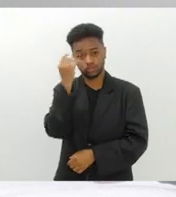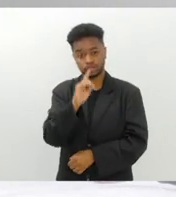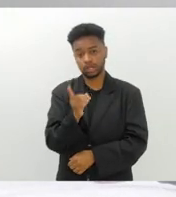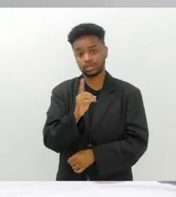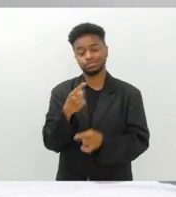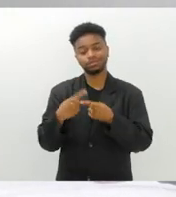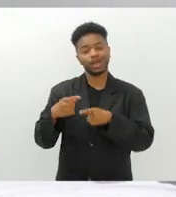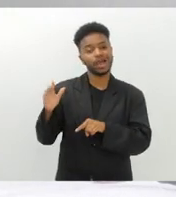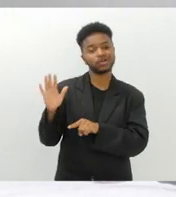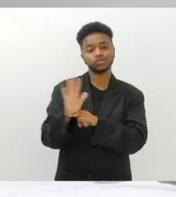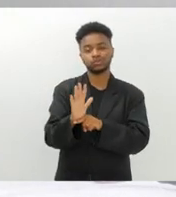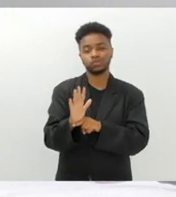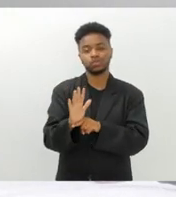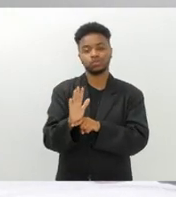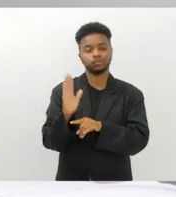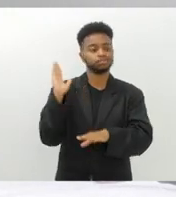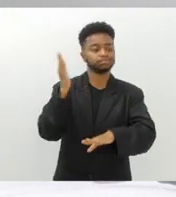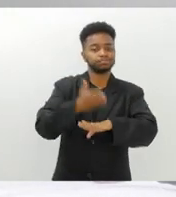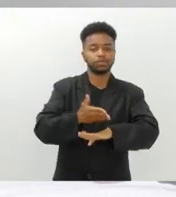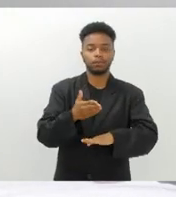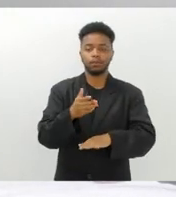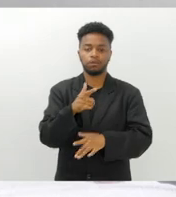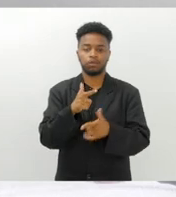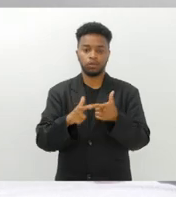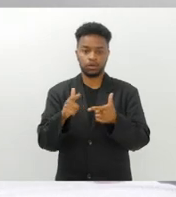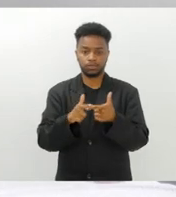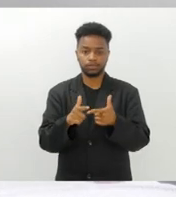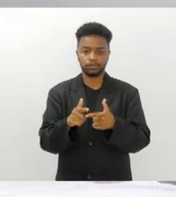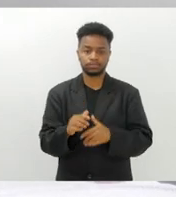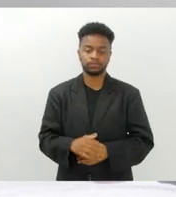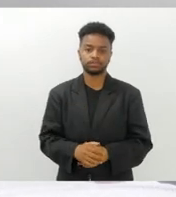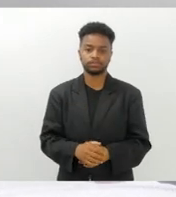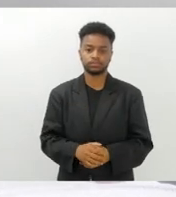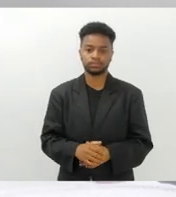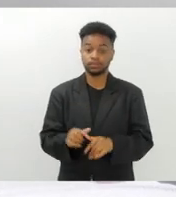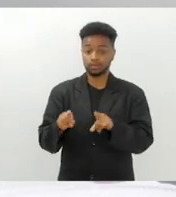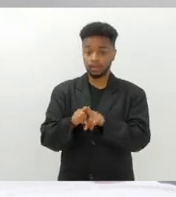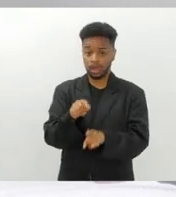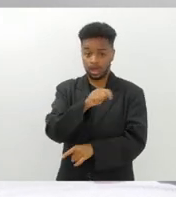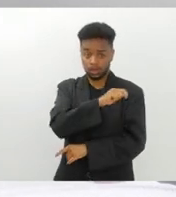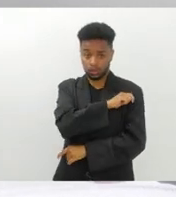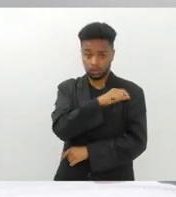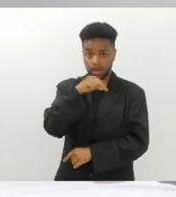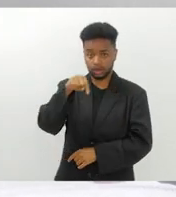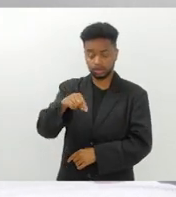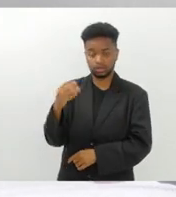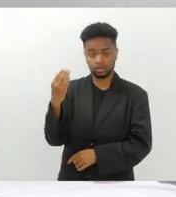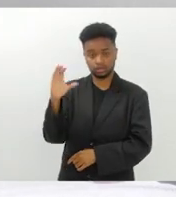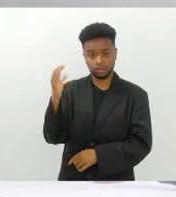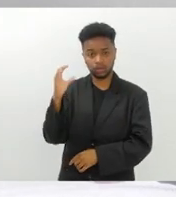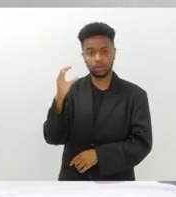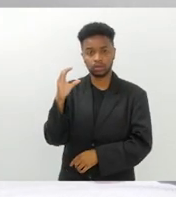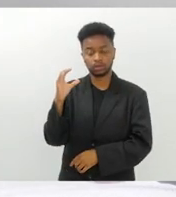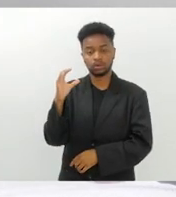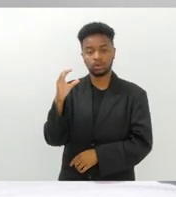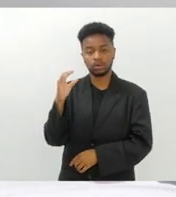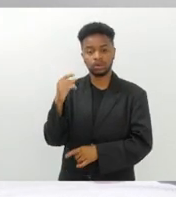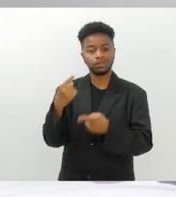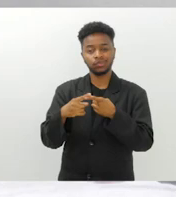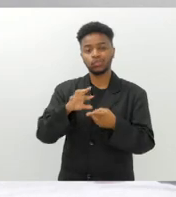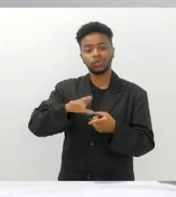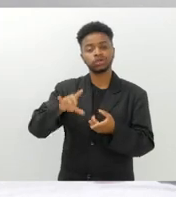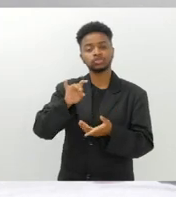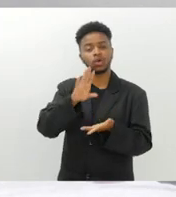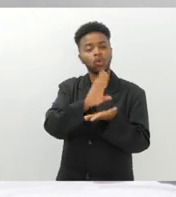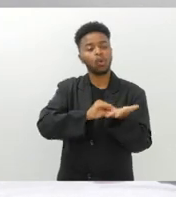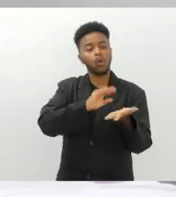eles ajudaram a enfrentar um problema. E alunos de Niterói, que, ao invés de ficar repetindo, a